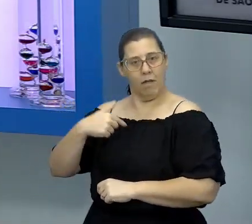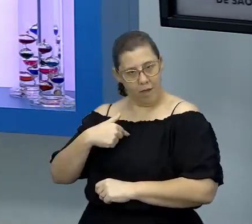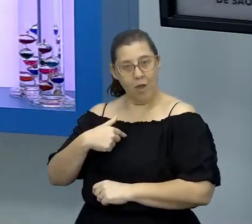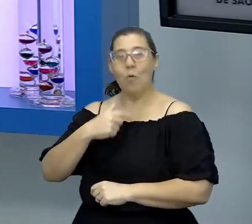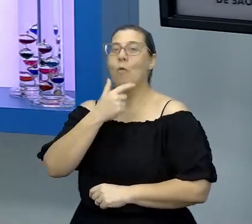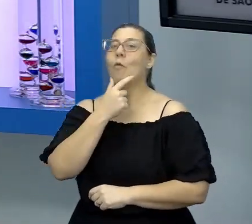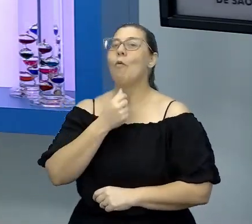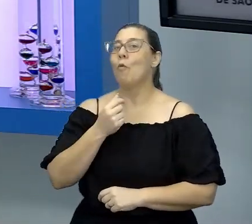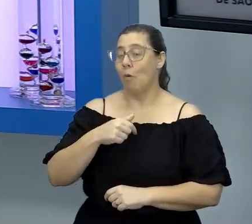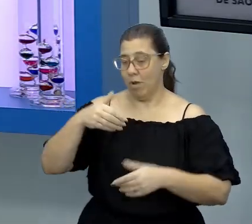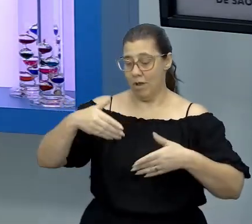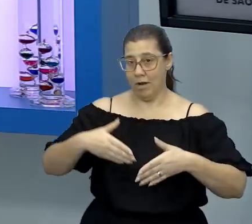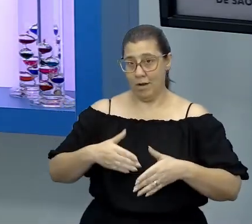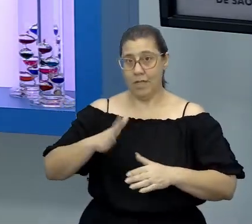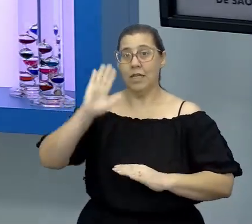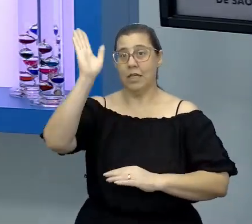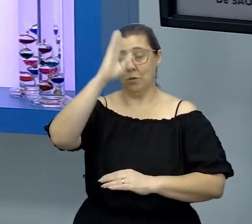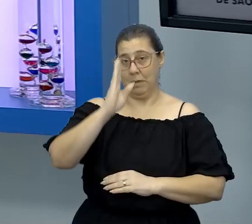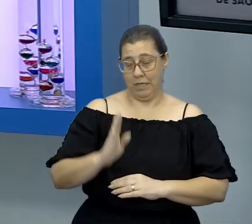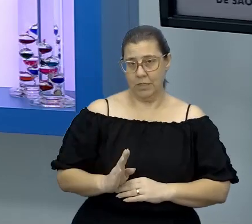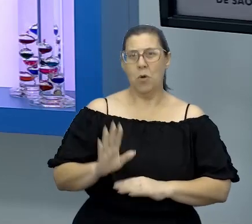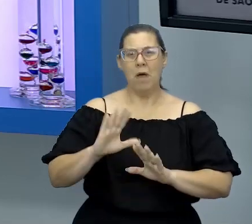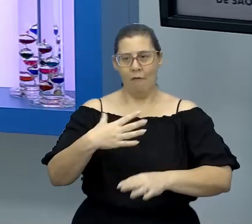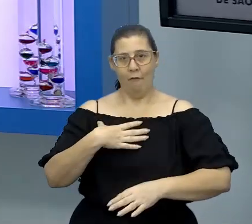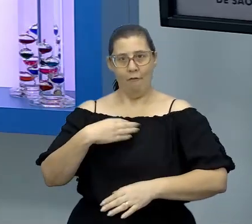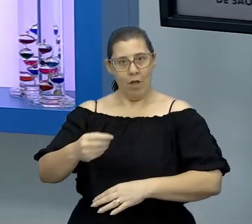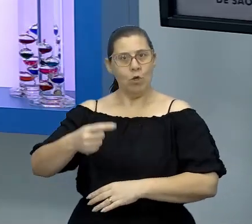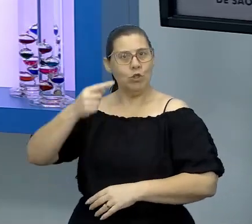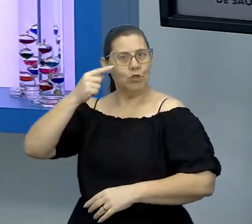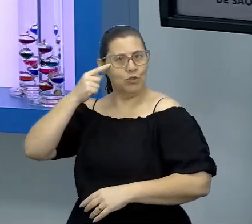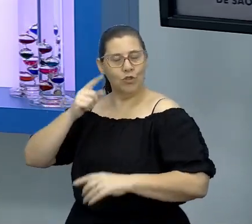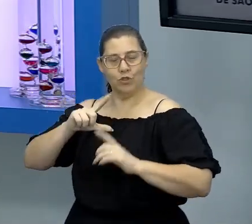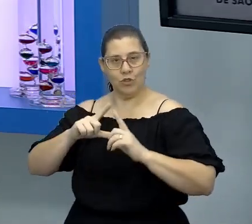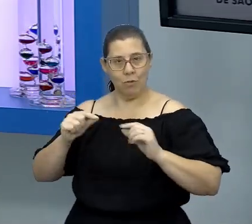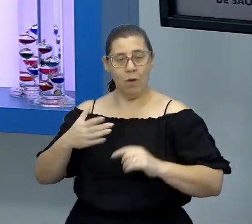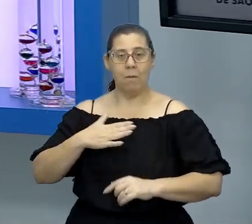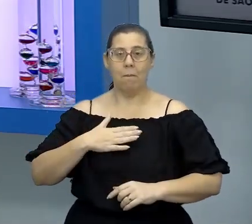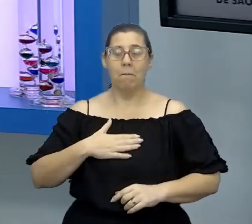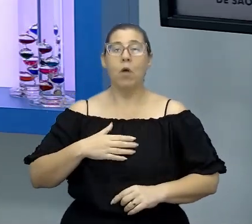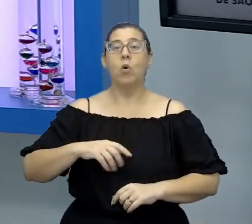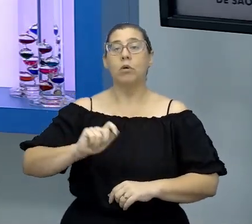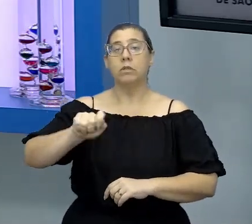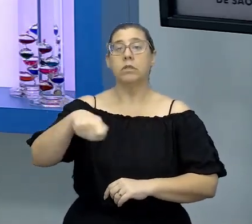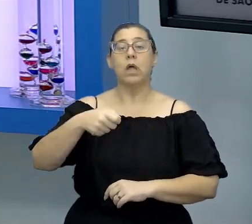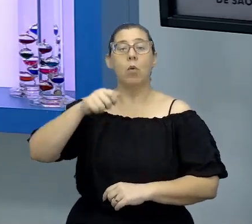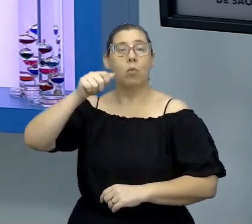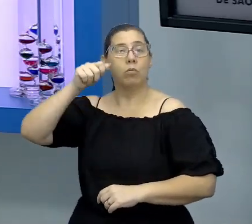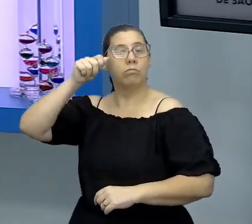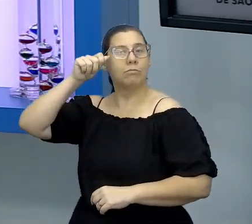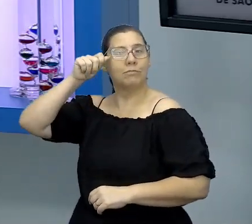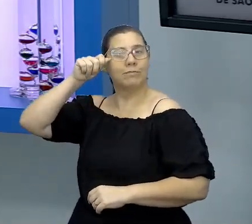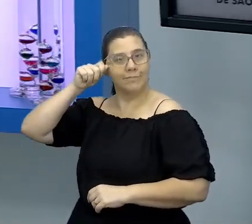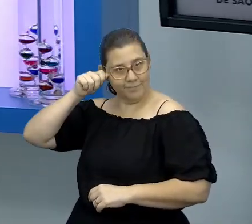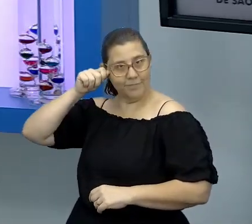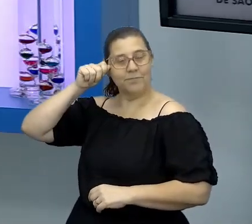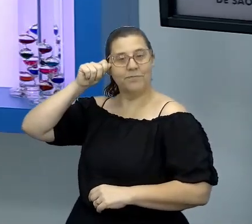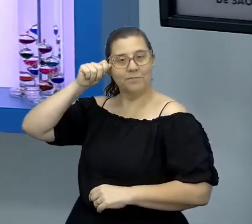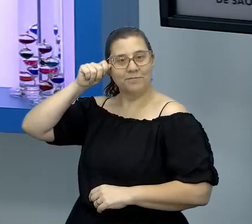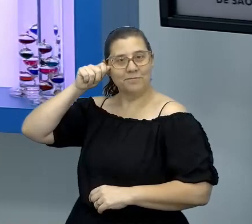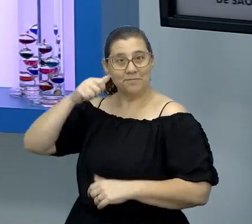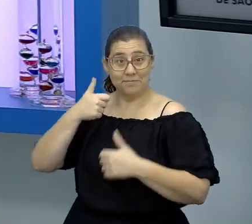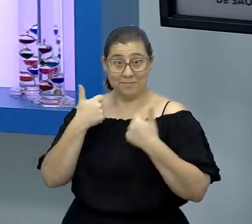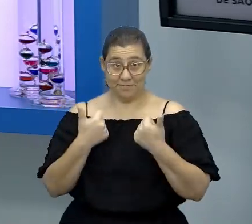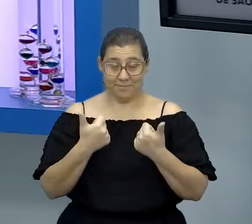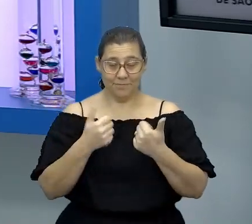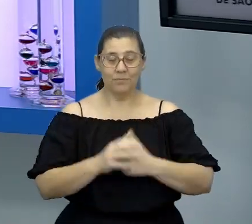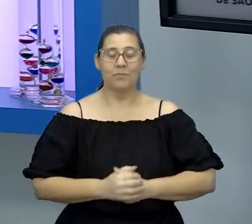um brasileiro nato, descendente de japoneses. O meu sinal é a letra A em Libras, daí você puxa o olho aqui com o dedão no